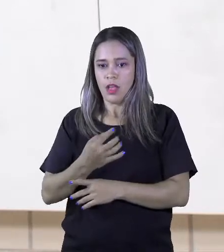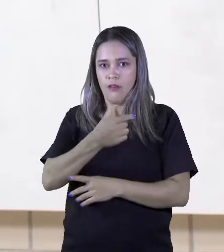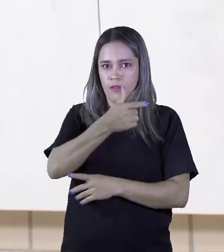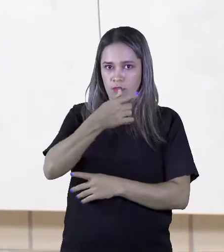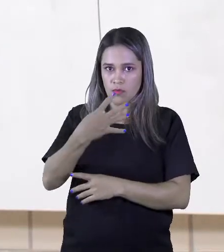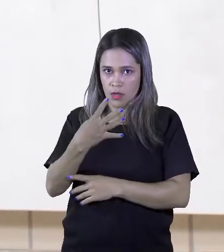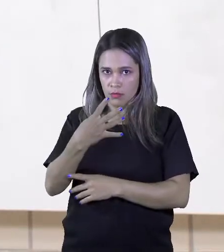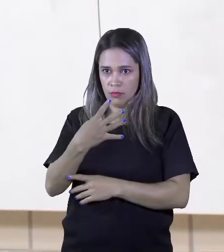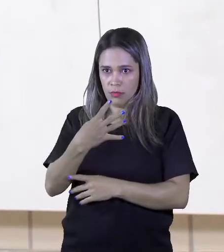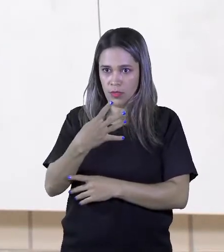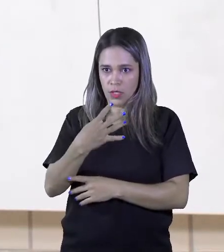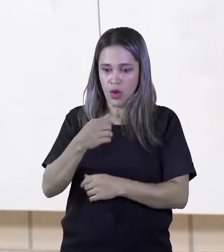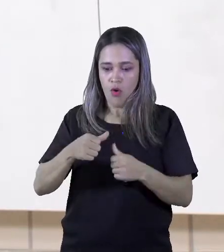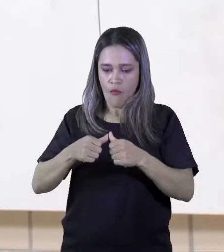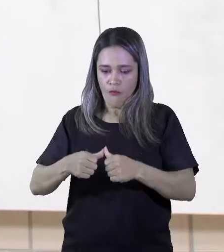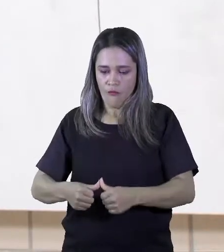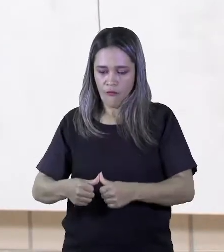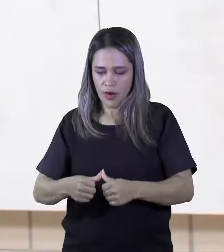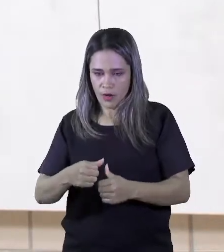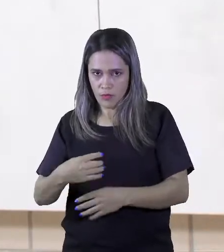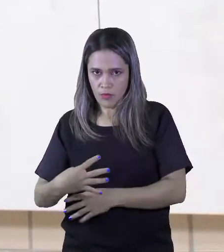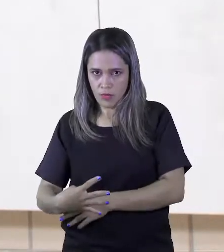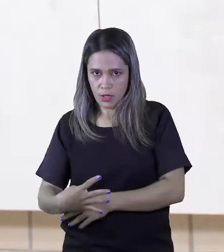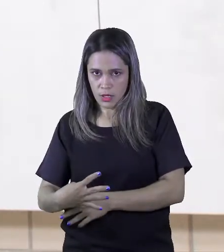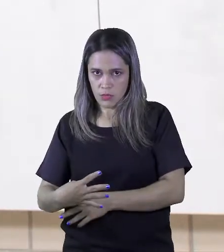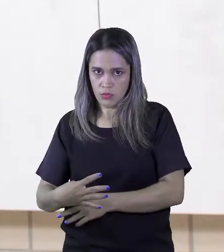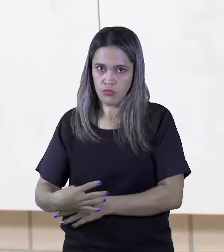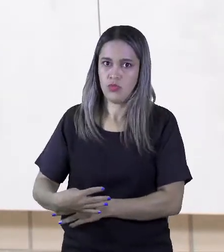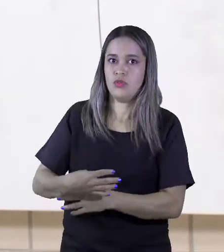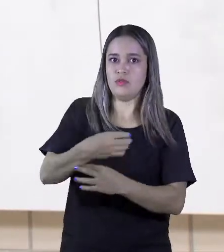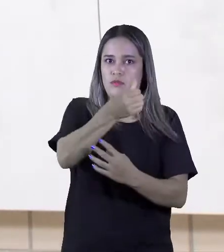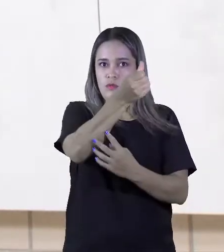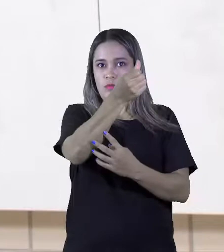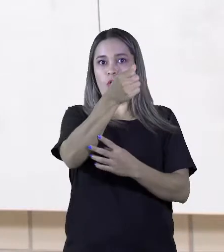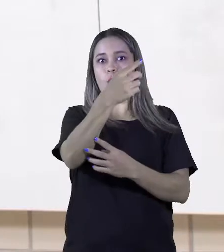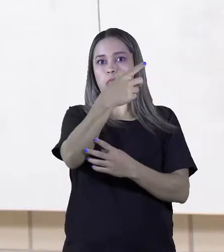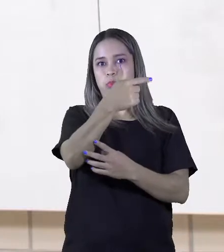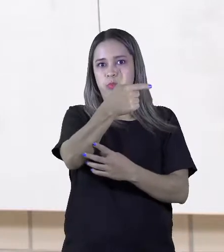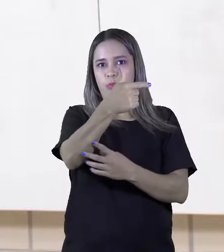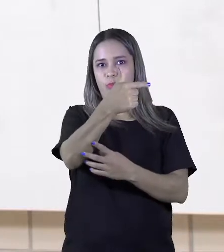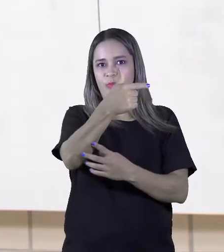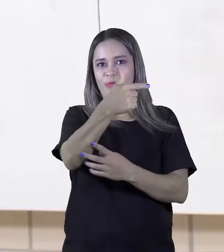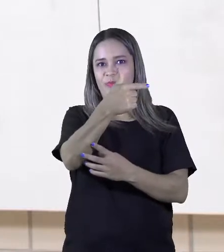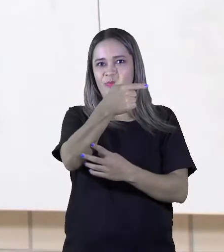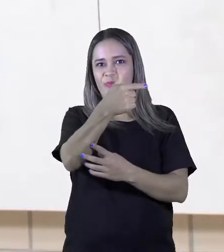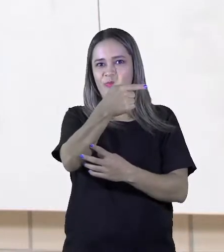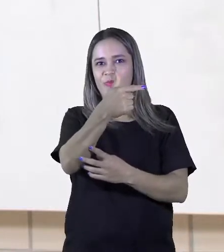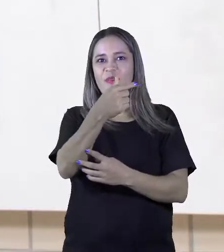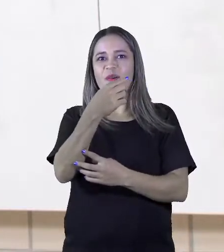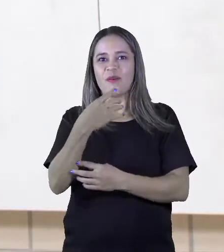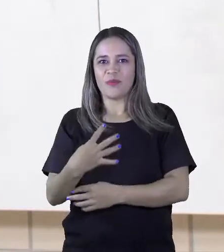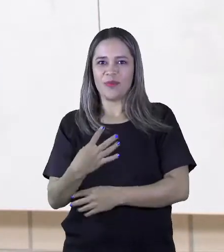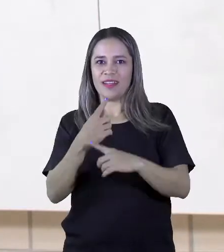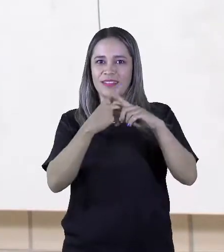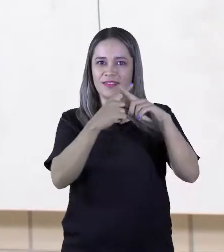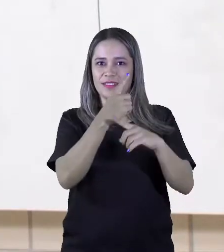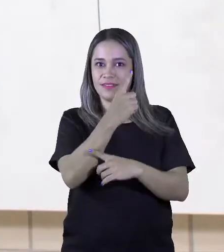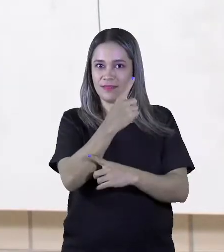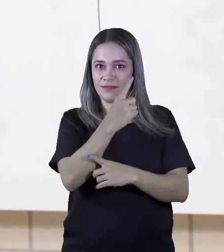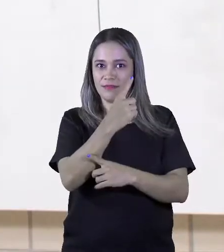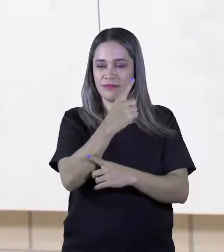24. Fica, então, o 4 sobe 2. 4 vezes 1, 4, mais